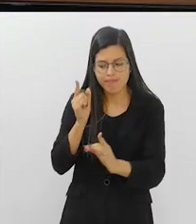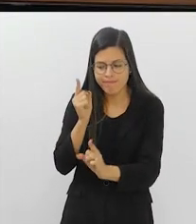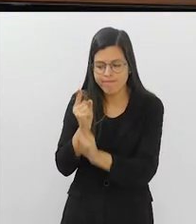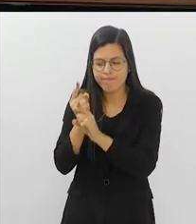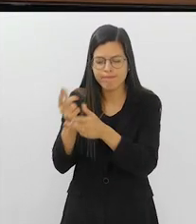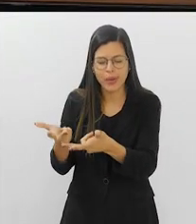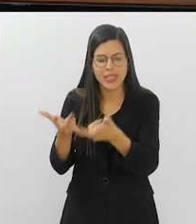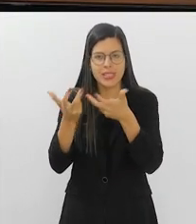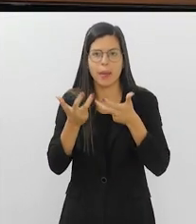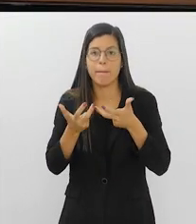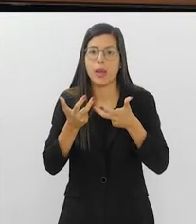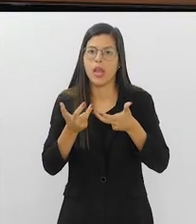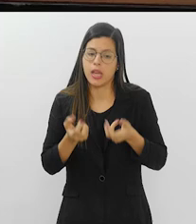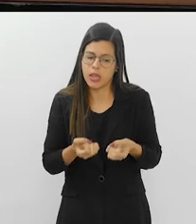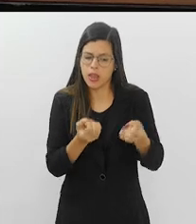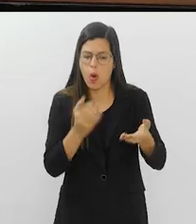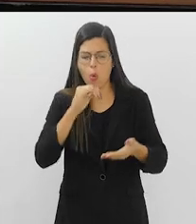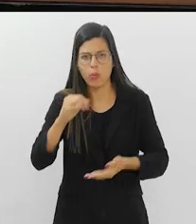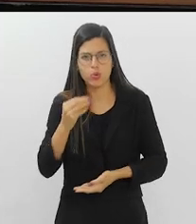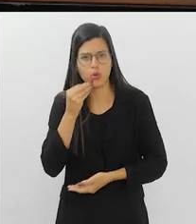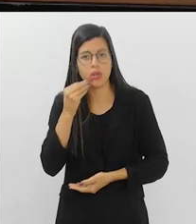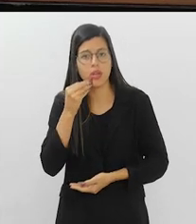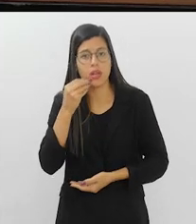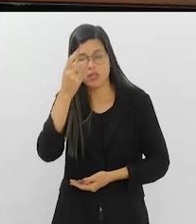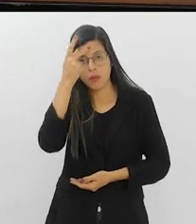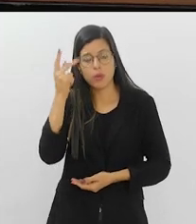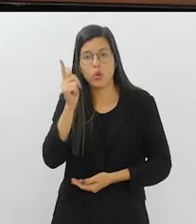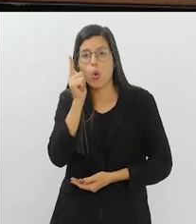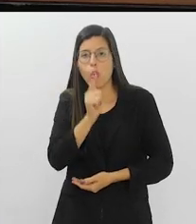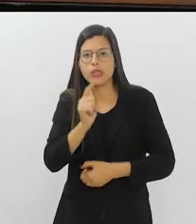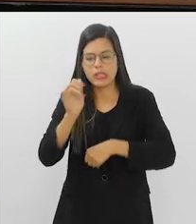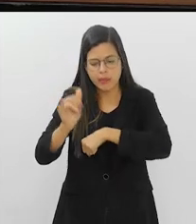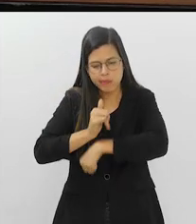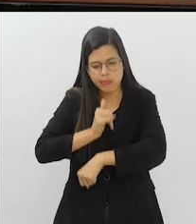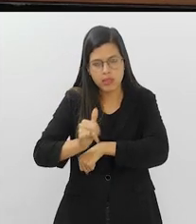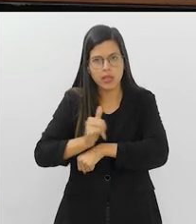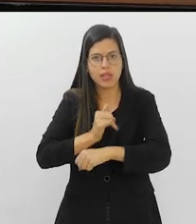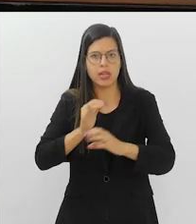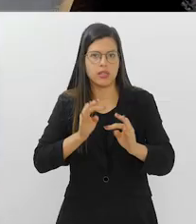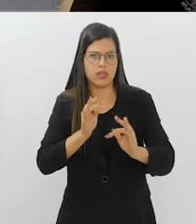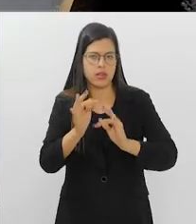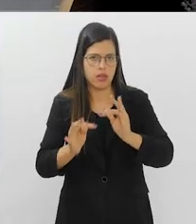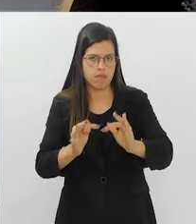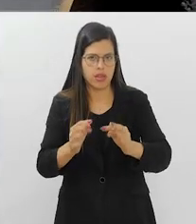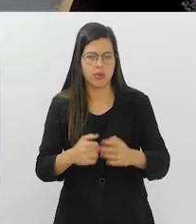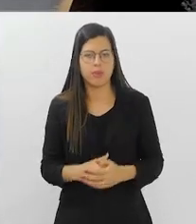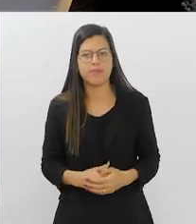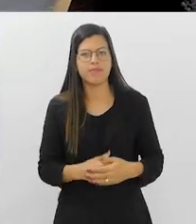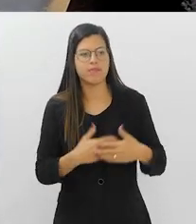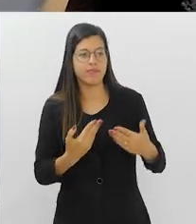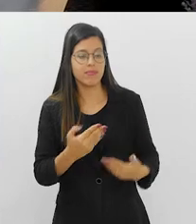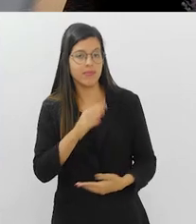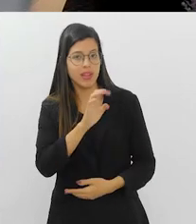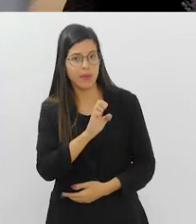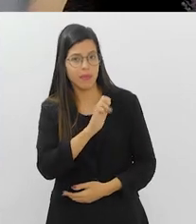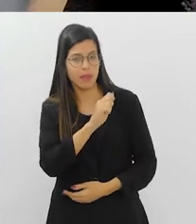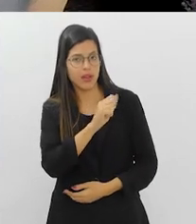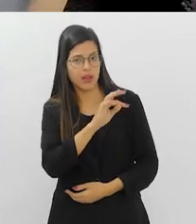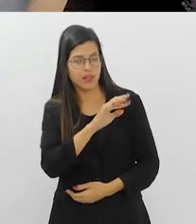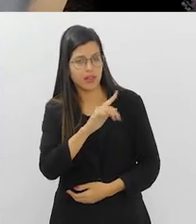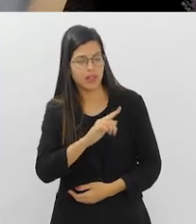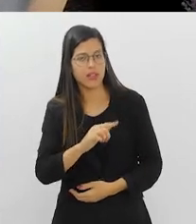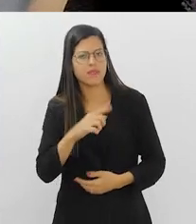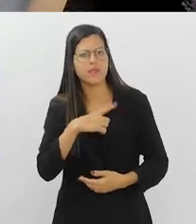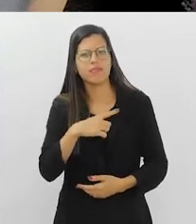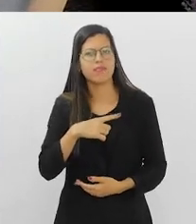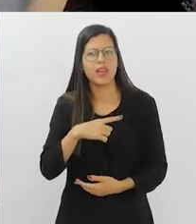e oportunizar situações para que essa pessoa tenha os melhores recursos de tratamento. Ô Beatriz, você teve algum tipo de relato assim